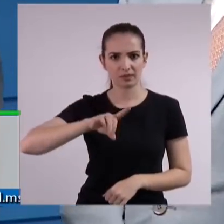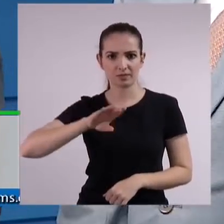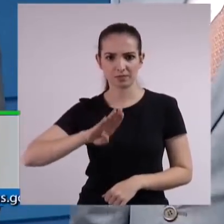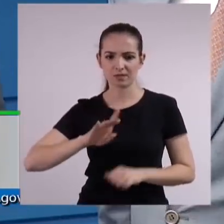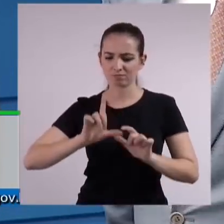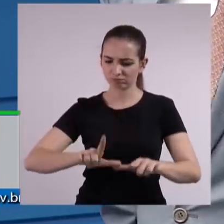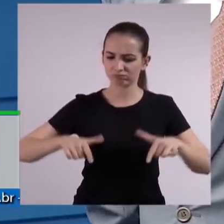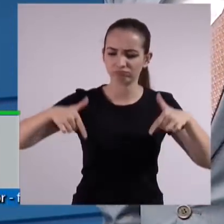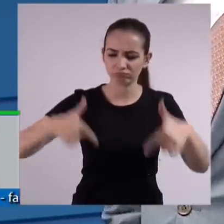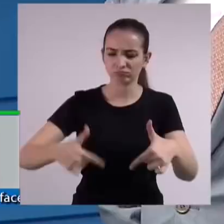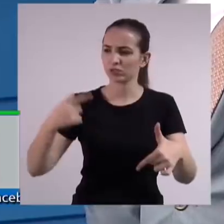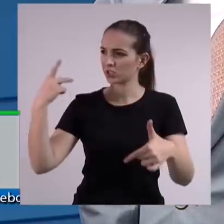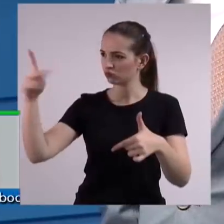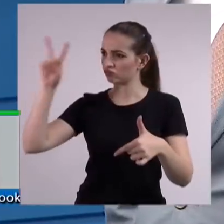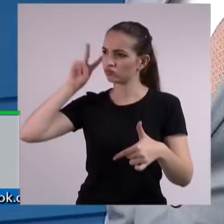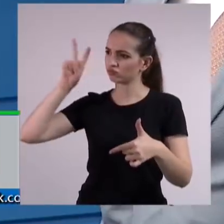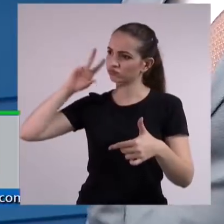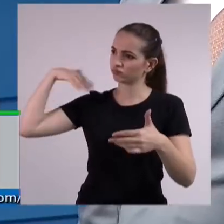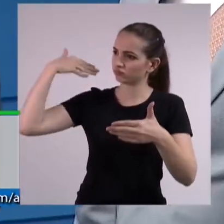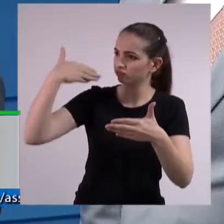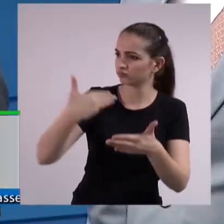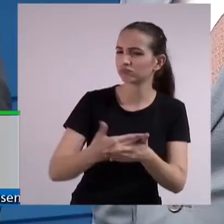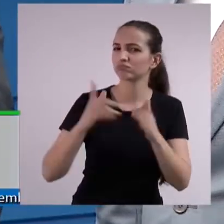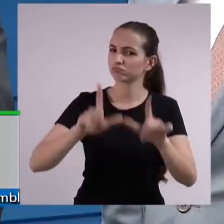sua história,